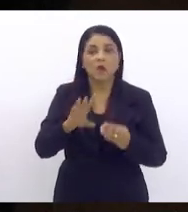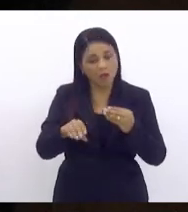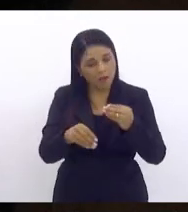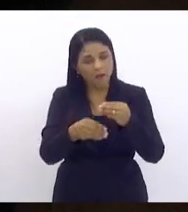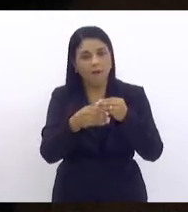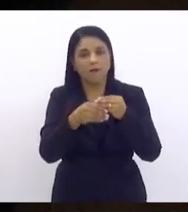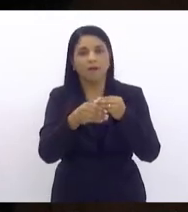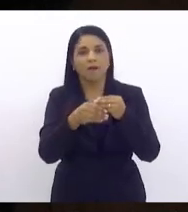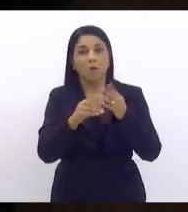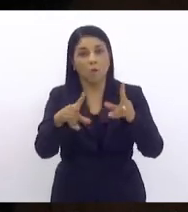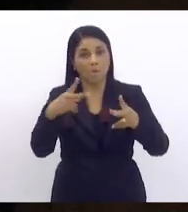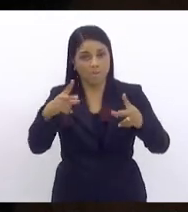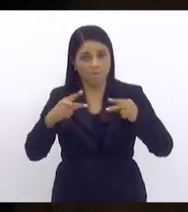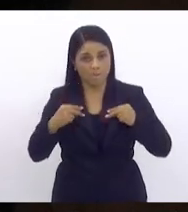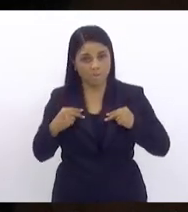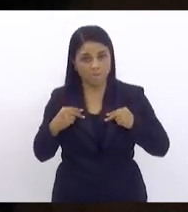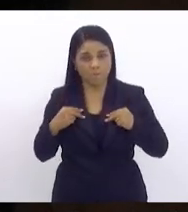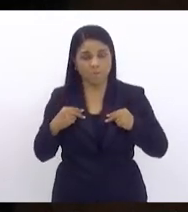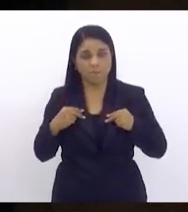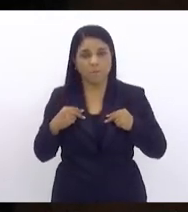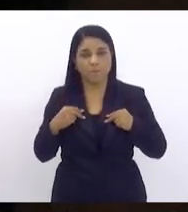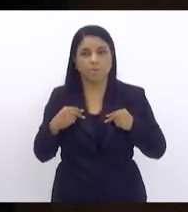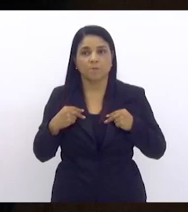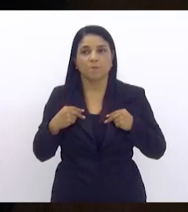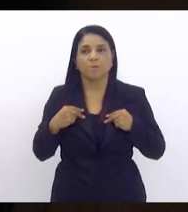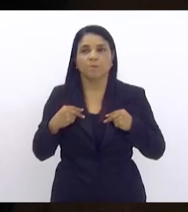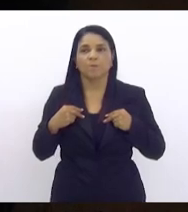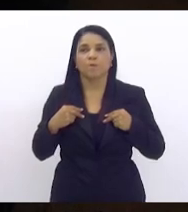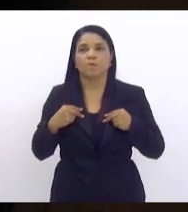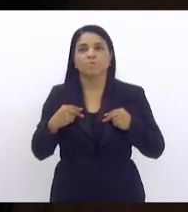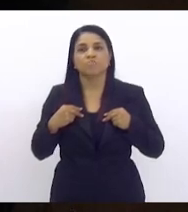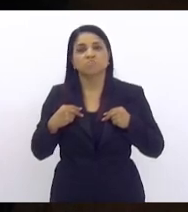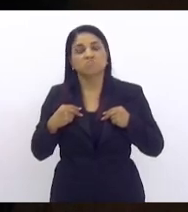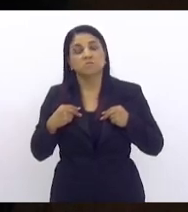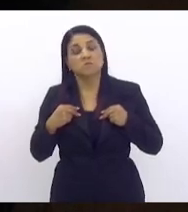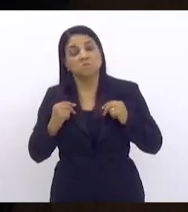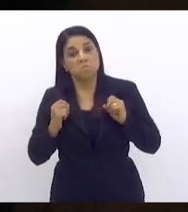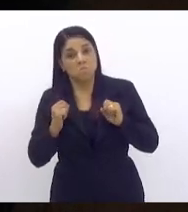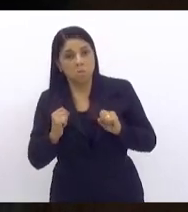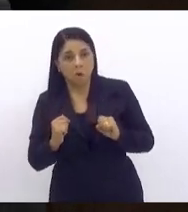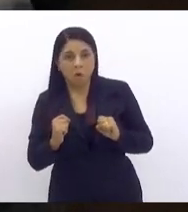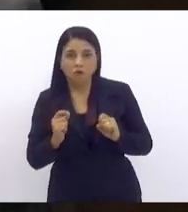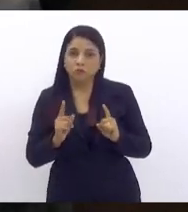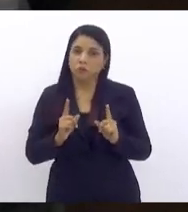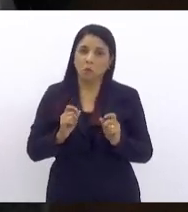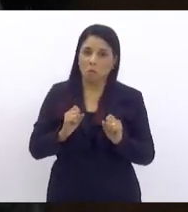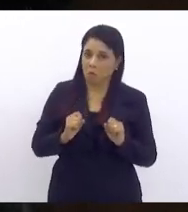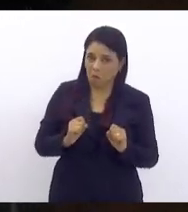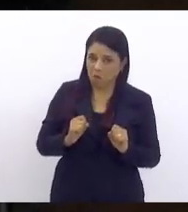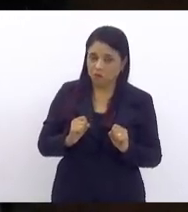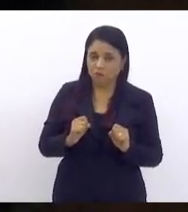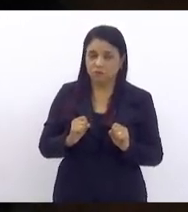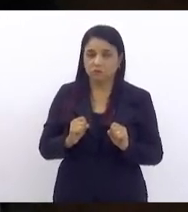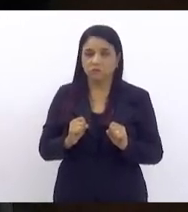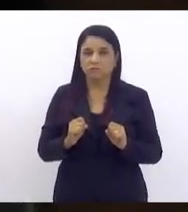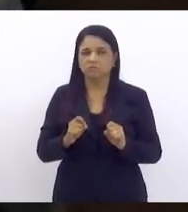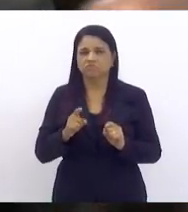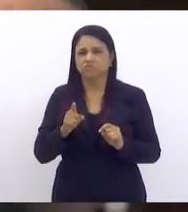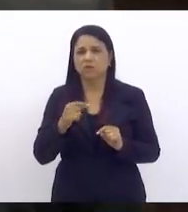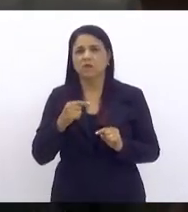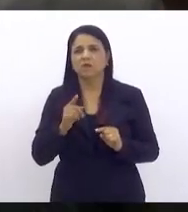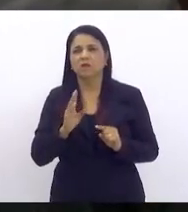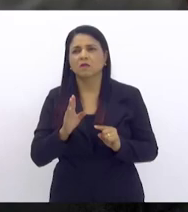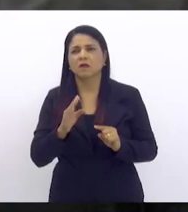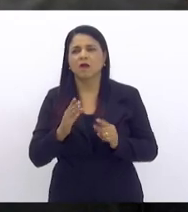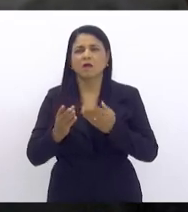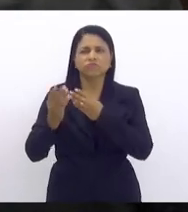quanto ao mérito, uma questão que eu não sei se a gente pode fazer algo. Eu não sei se Vossa Excelência chegou a fazer isso.